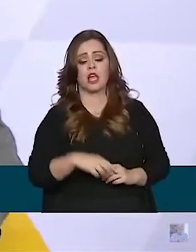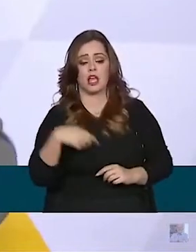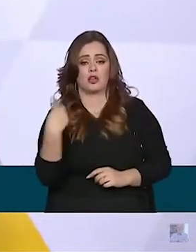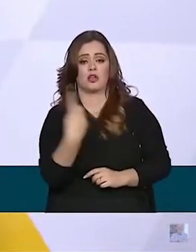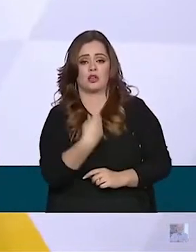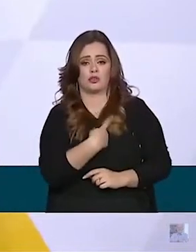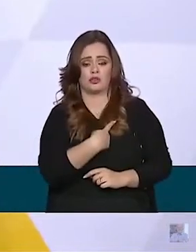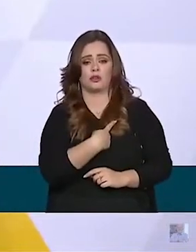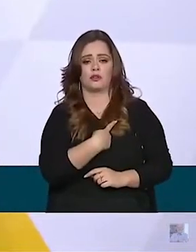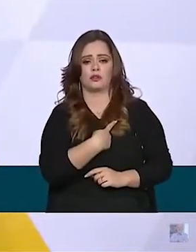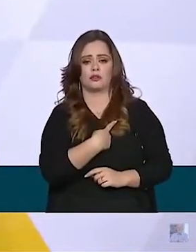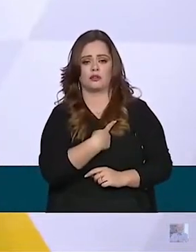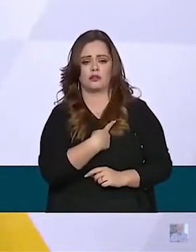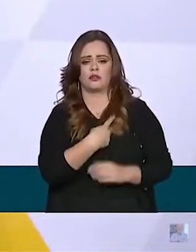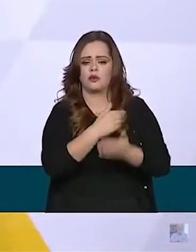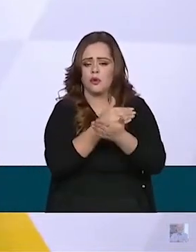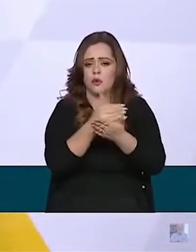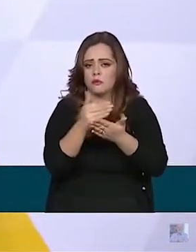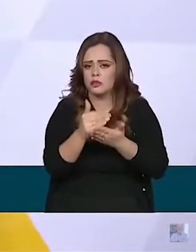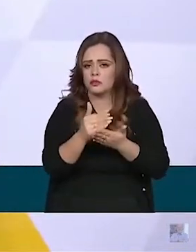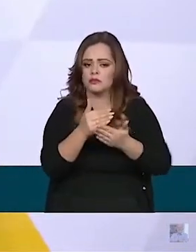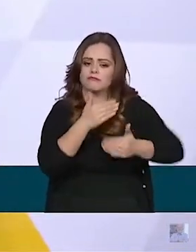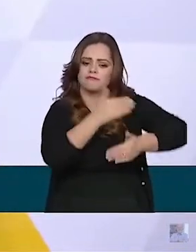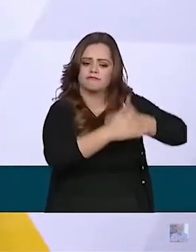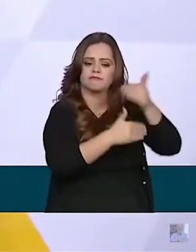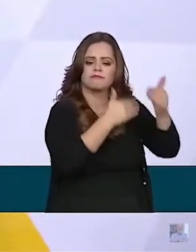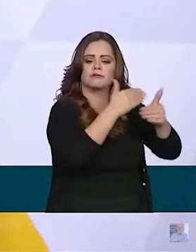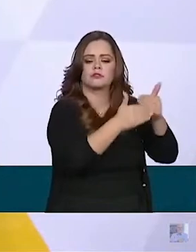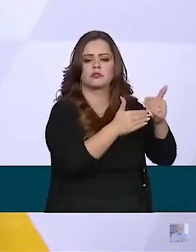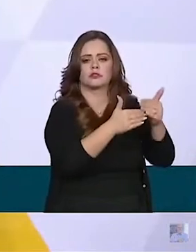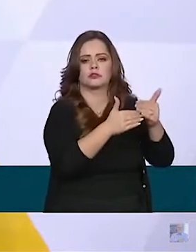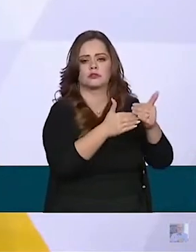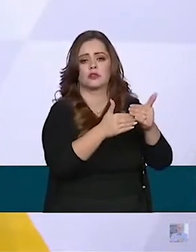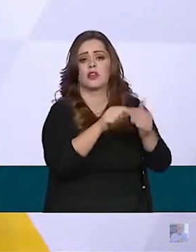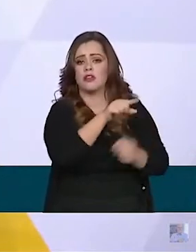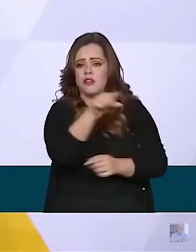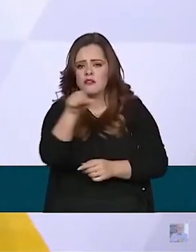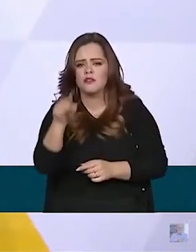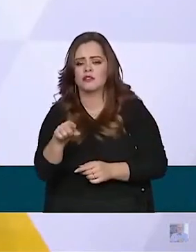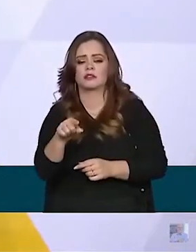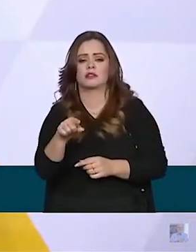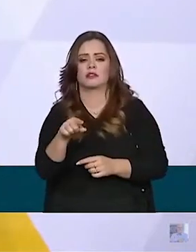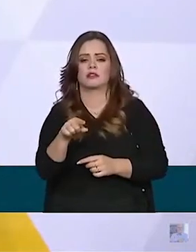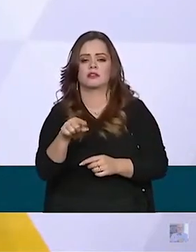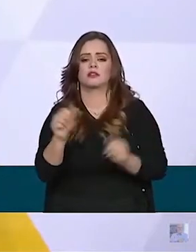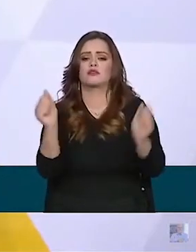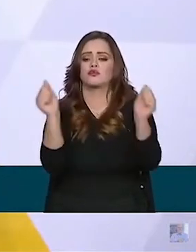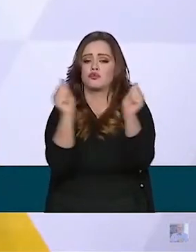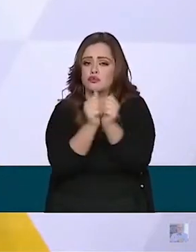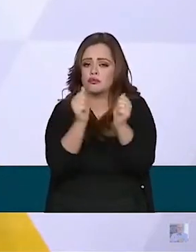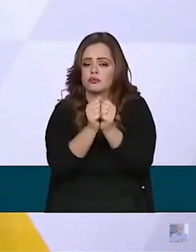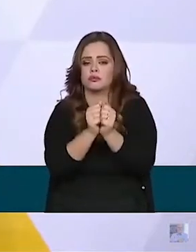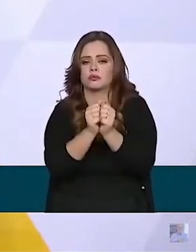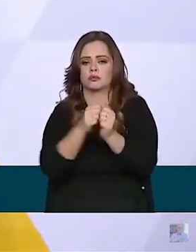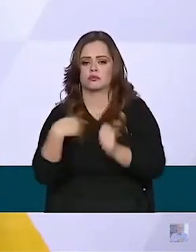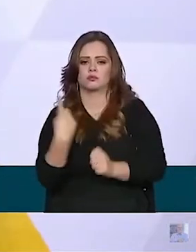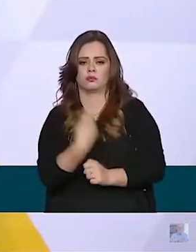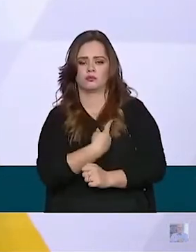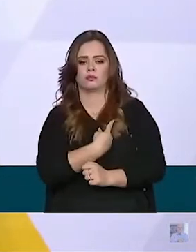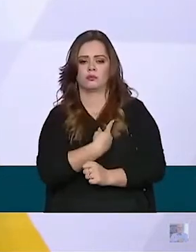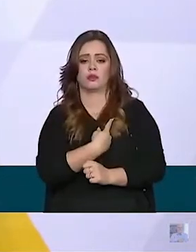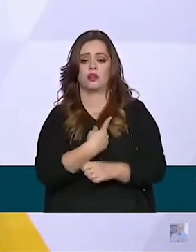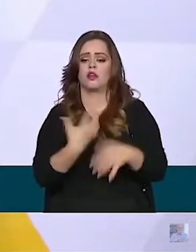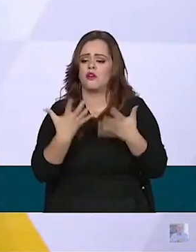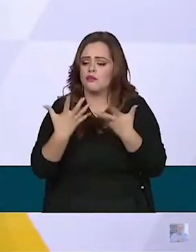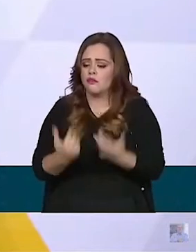nós estamos apenas iniciando um processo. E vocês fazem parte desse início. Nós